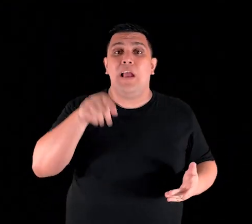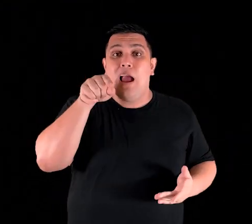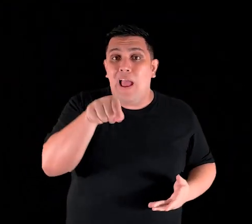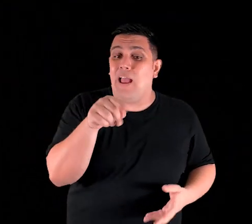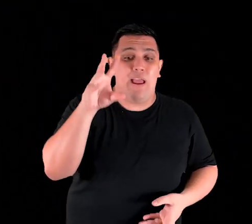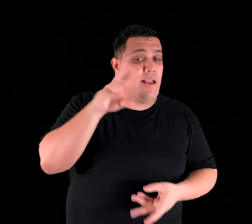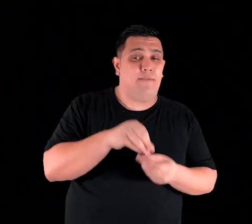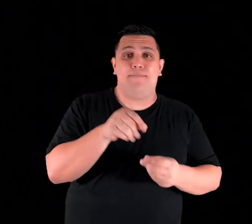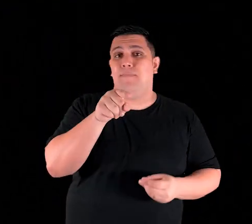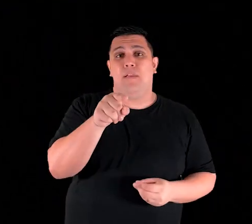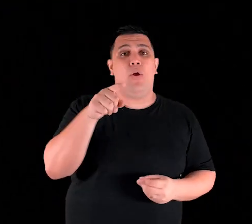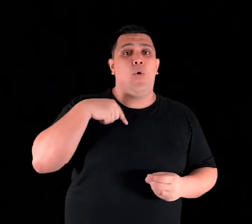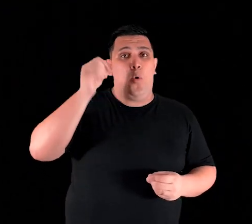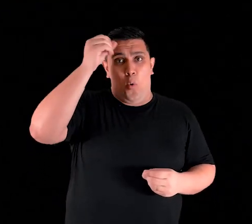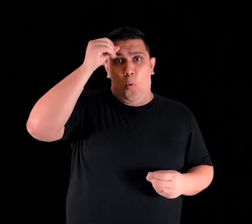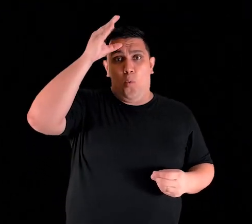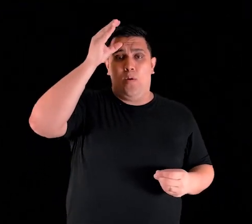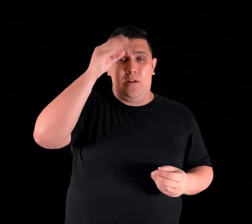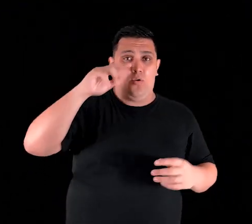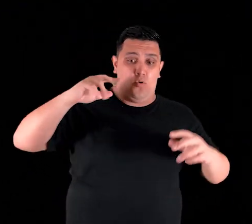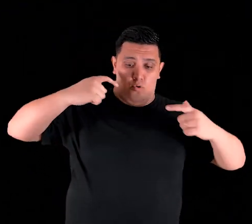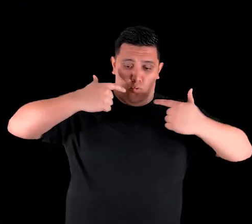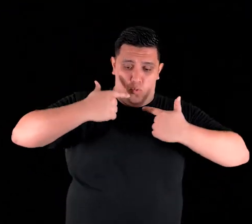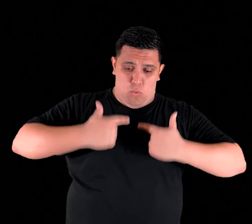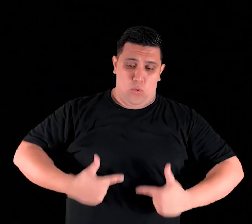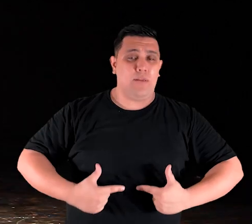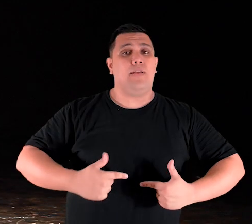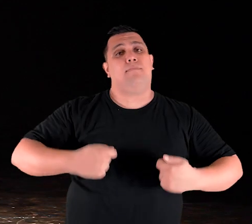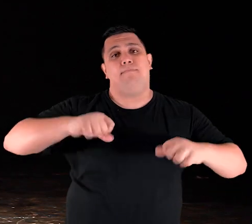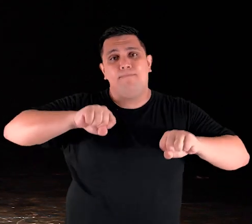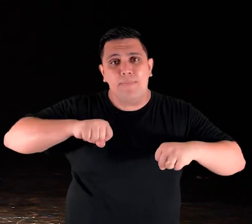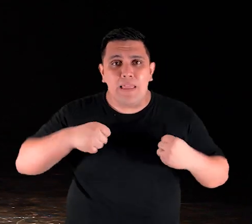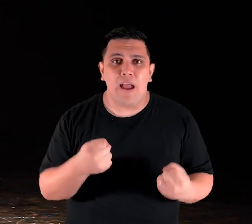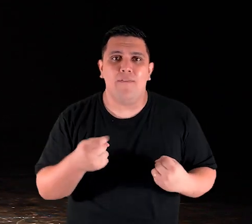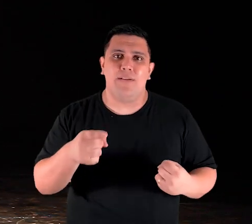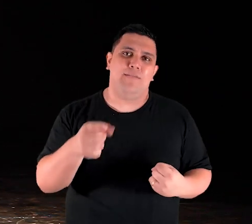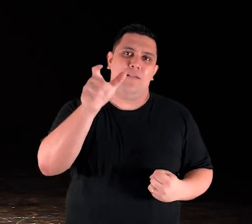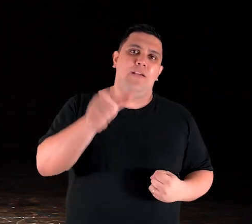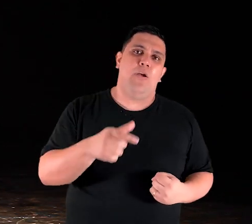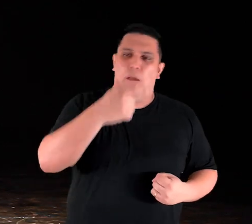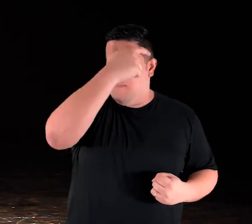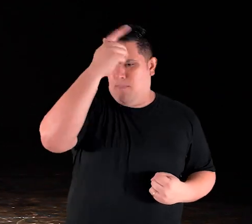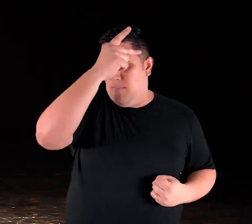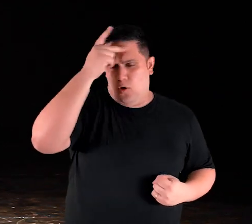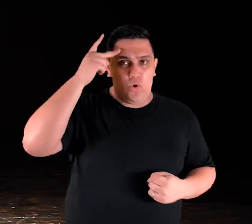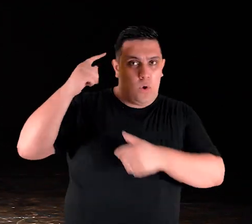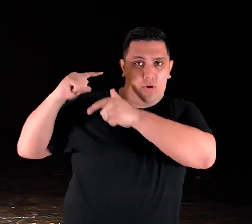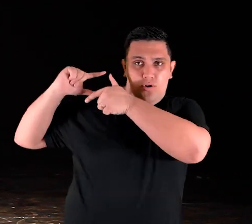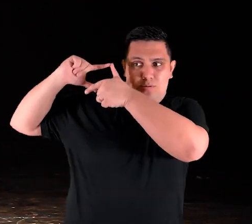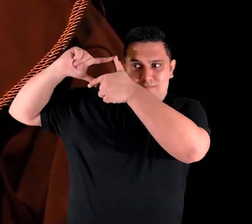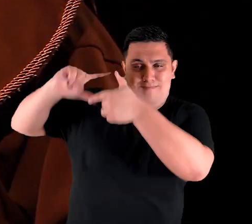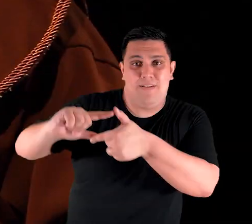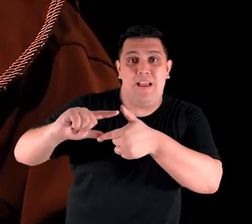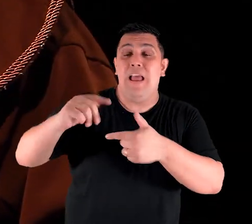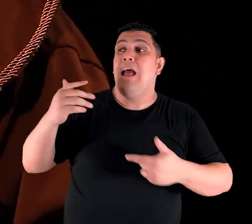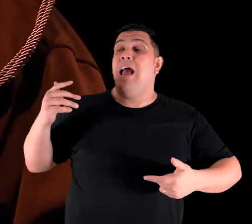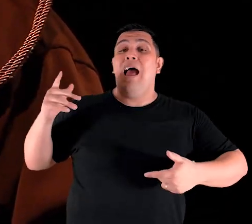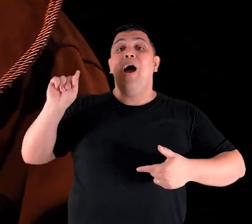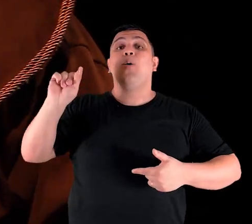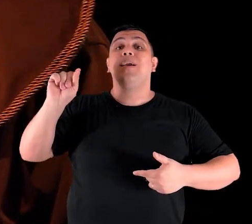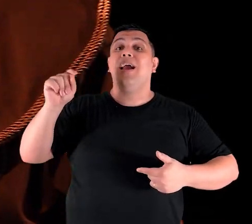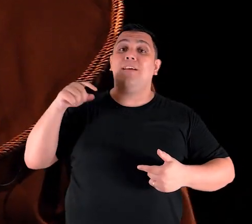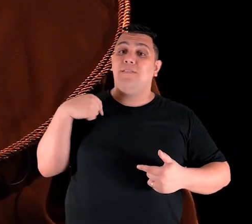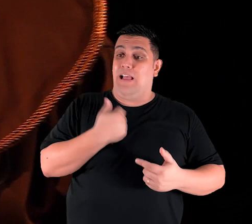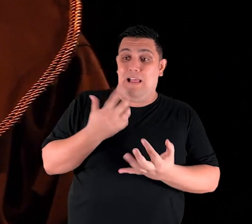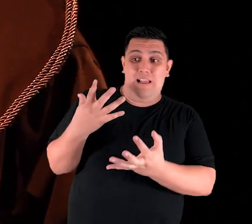assim que os conceitos honestos devem ser. Os conservadores, desde o início, aceitam